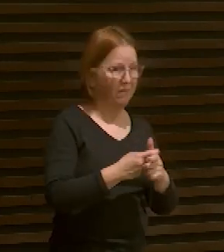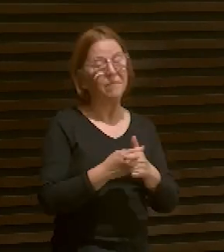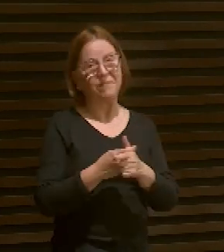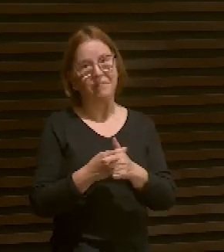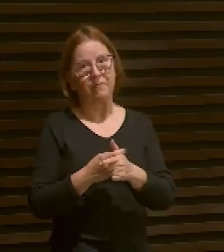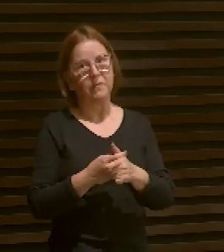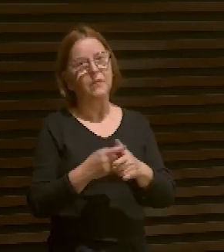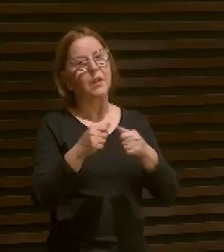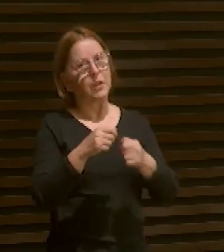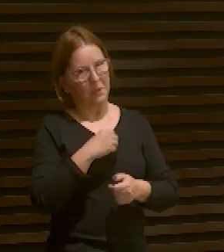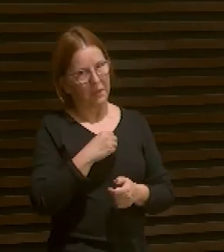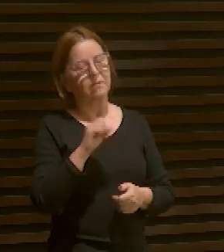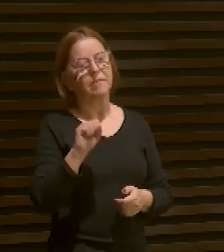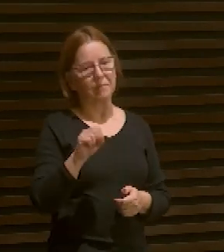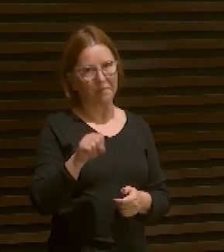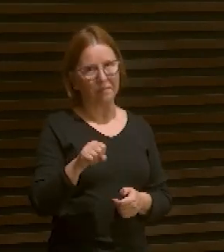Isso é pecado? É pecado.